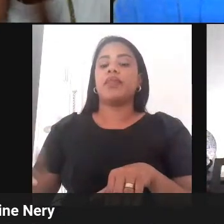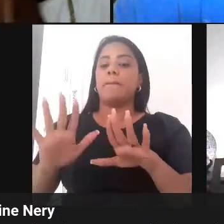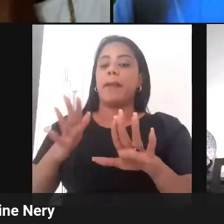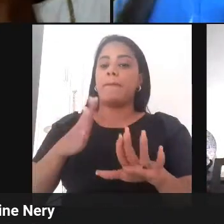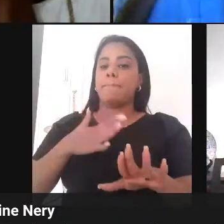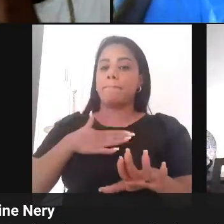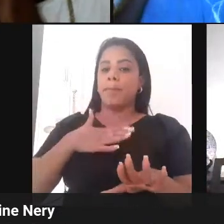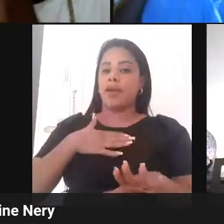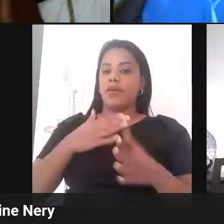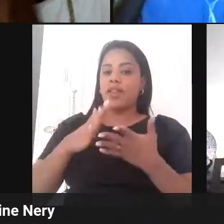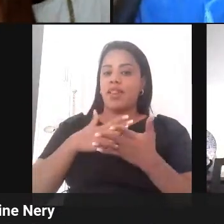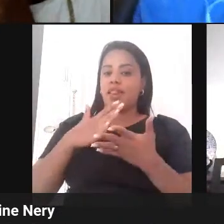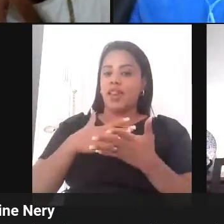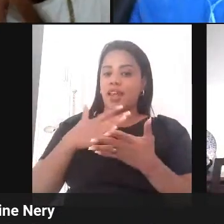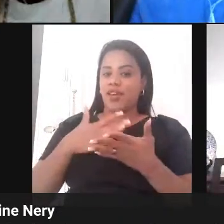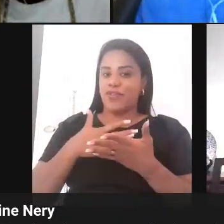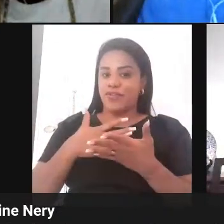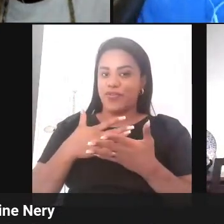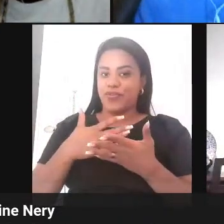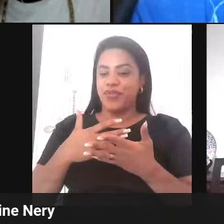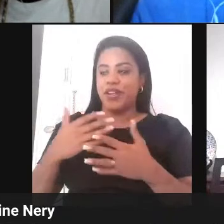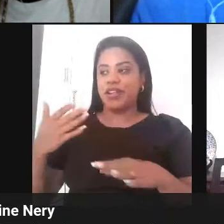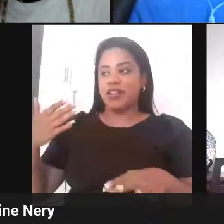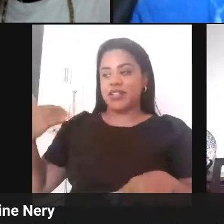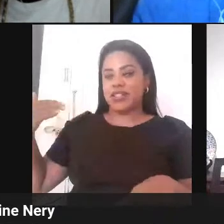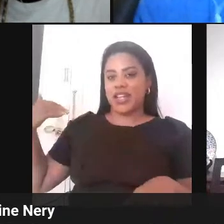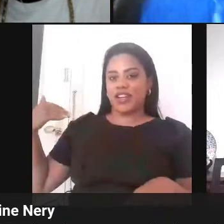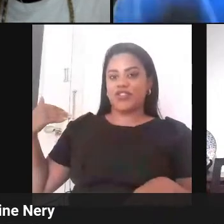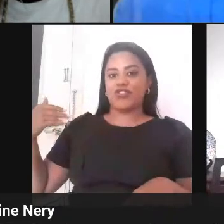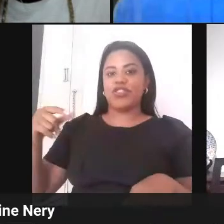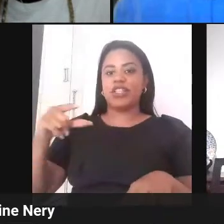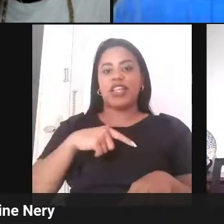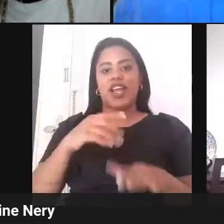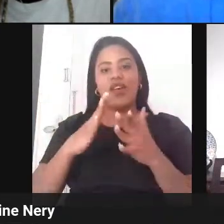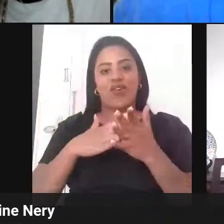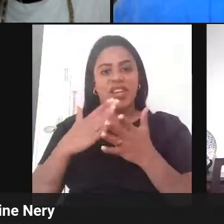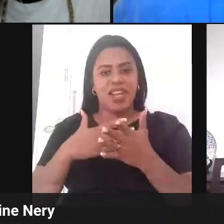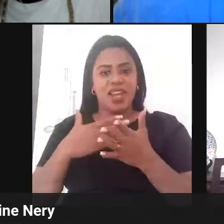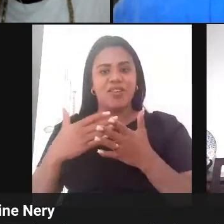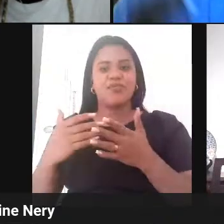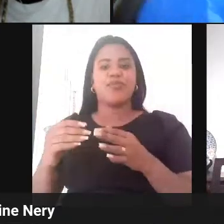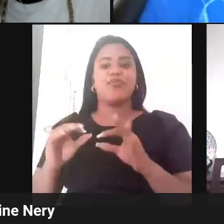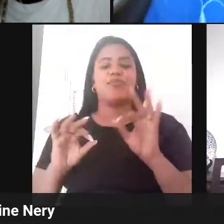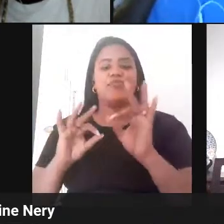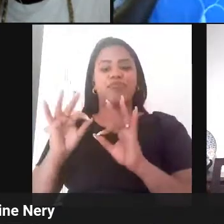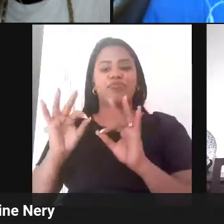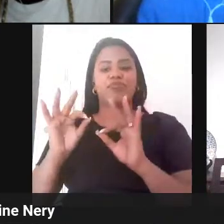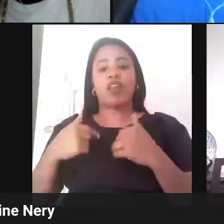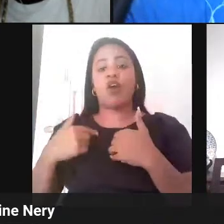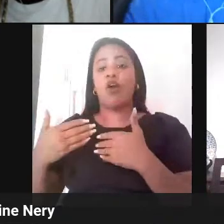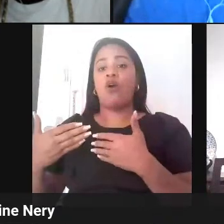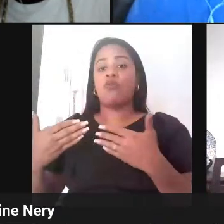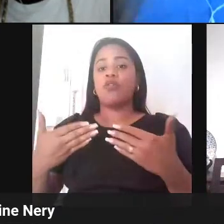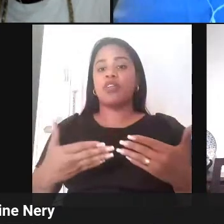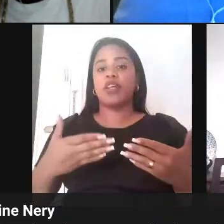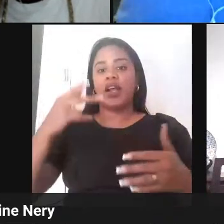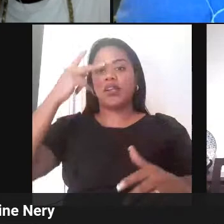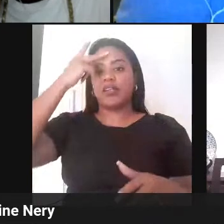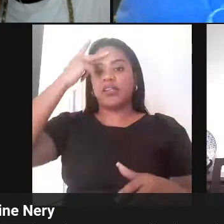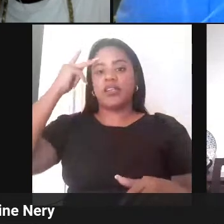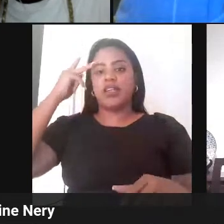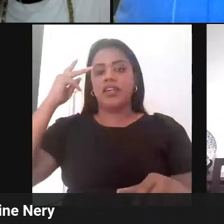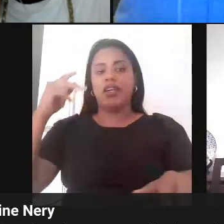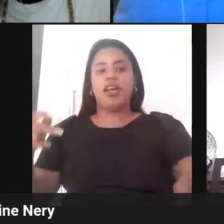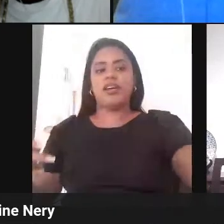livro recentemente que está disponível virtualmente. Então eu convidava as pessoas a baixarem o livro Código 824, de Carlos